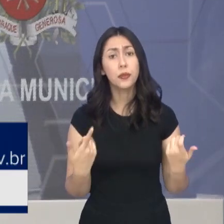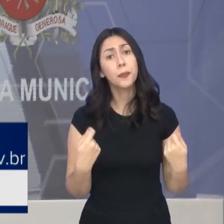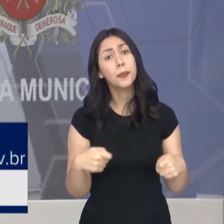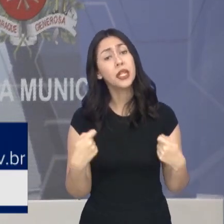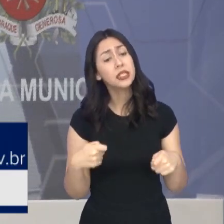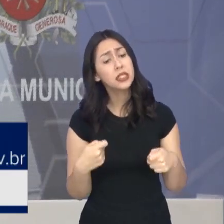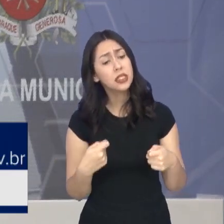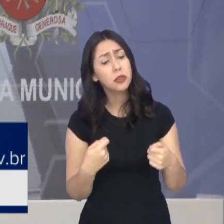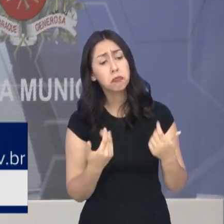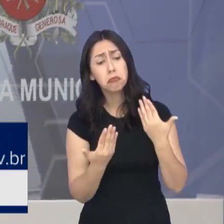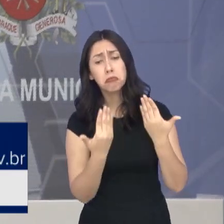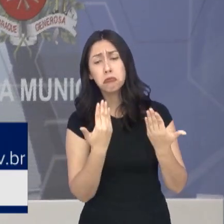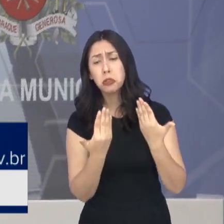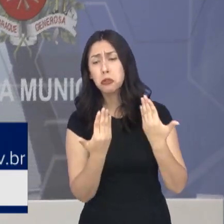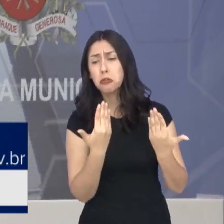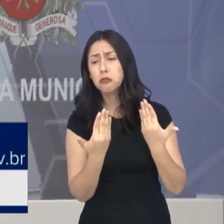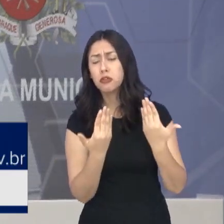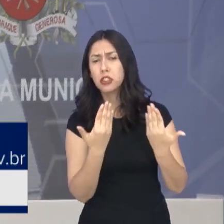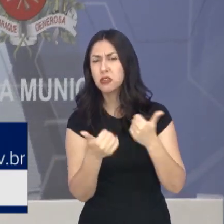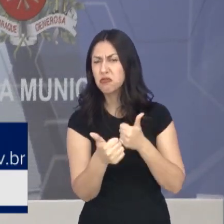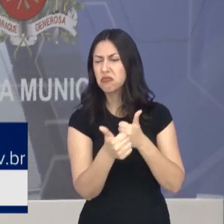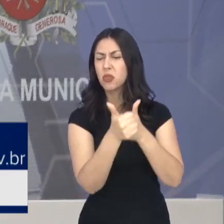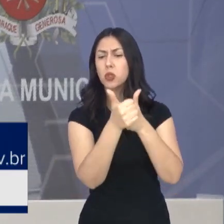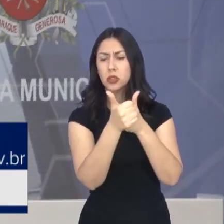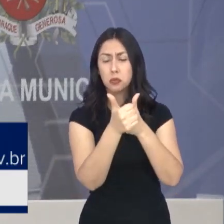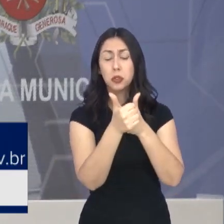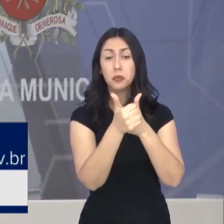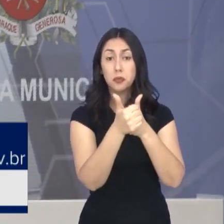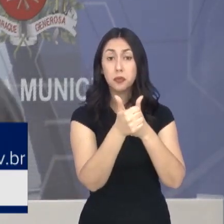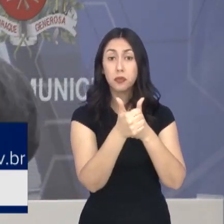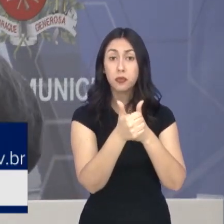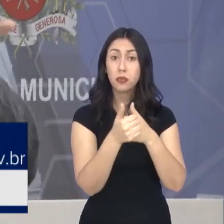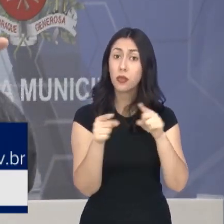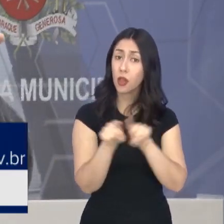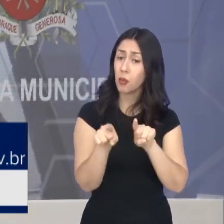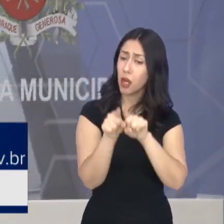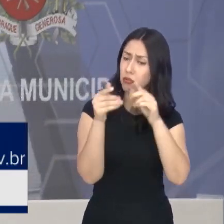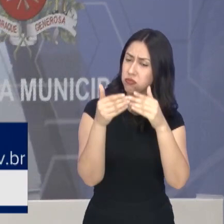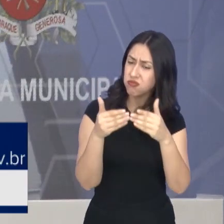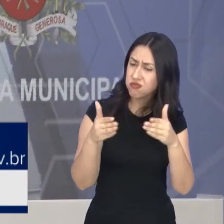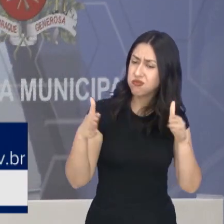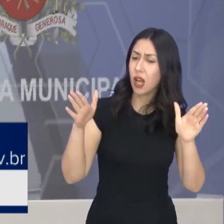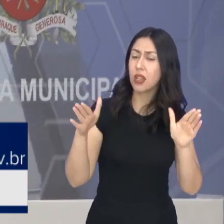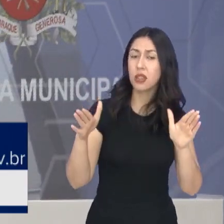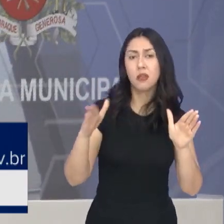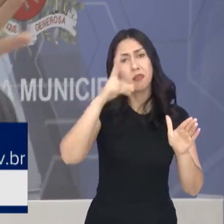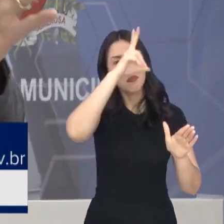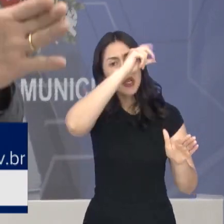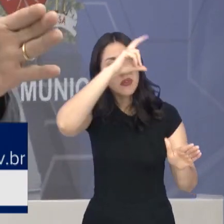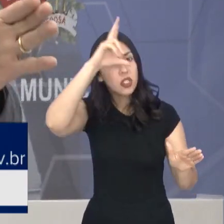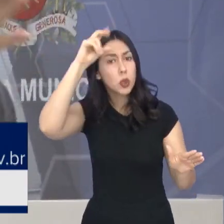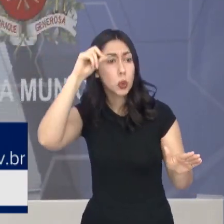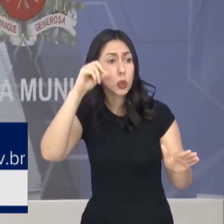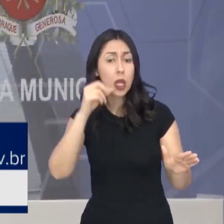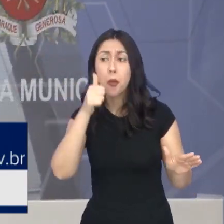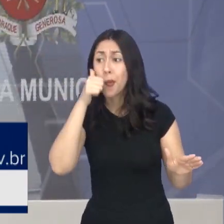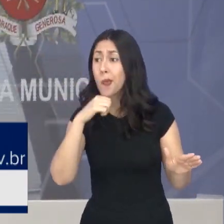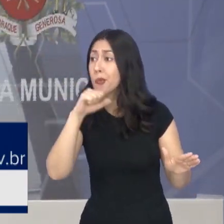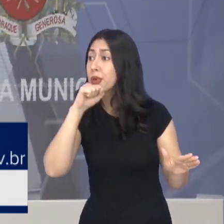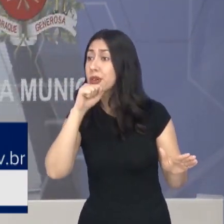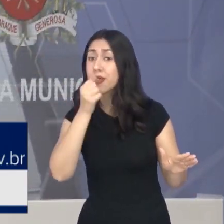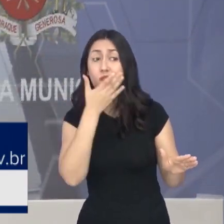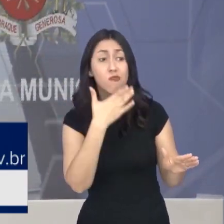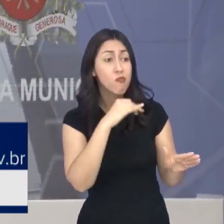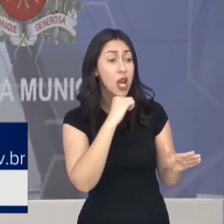uma conversa mais próxima, e abrir um pouco, né? Abrir administração pública, trazer os pais mais próximos.